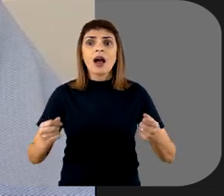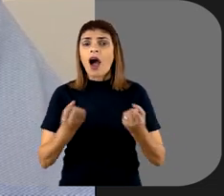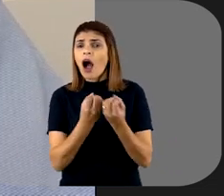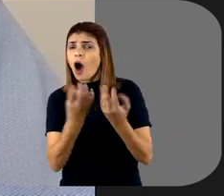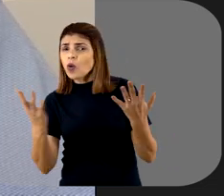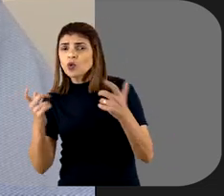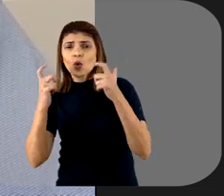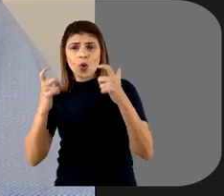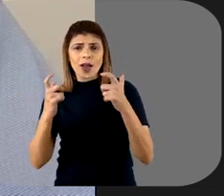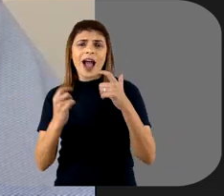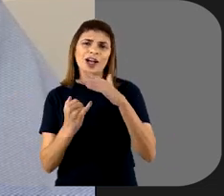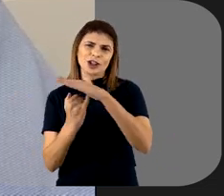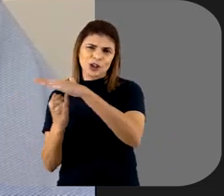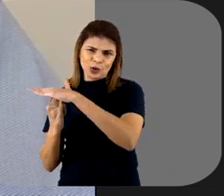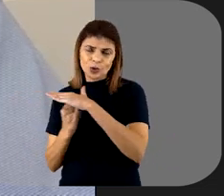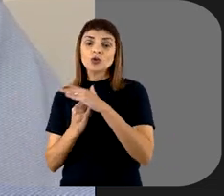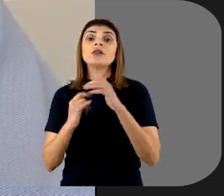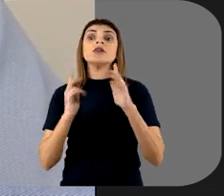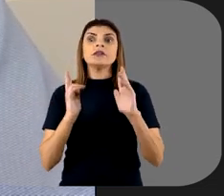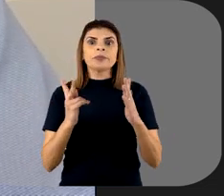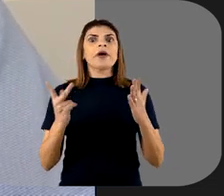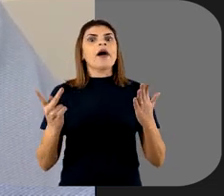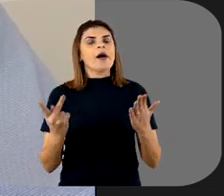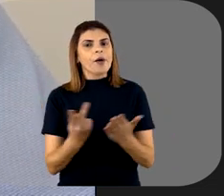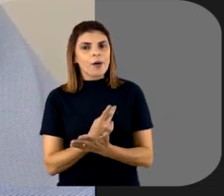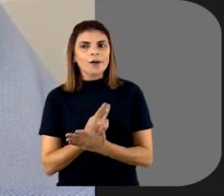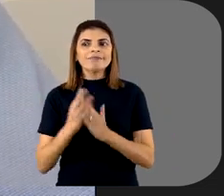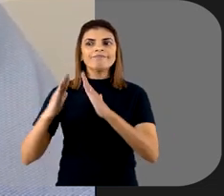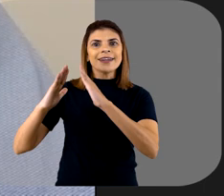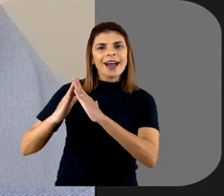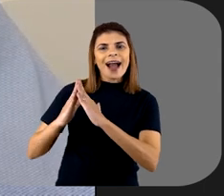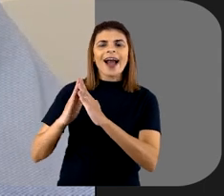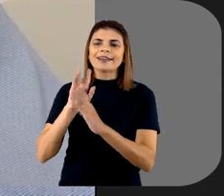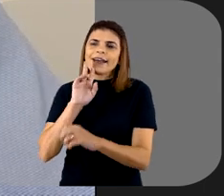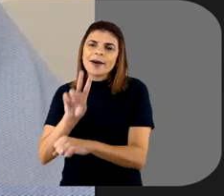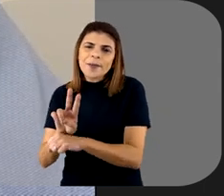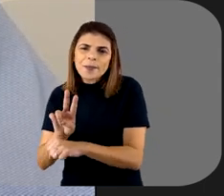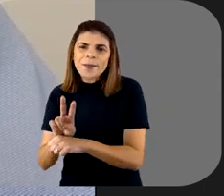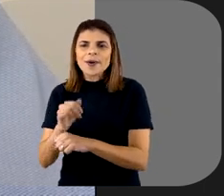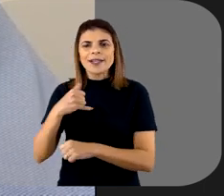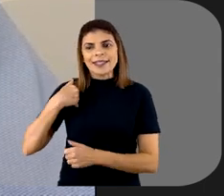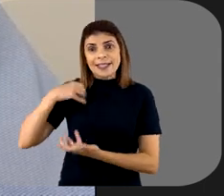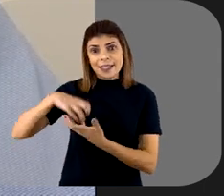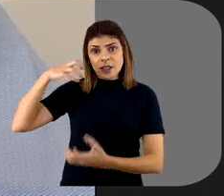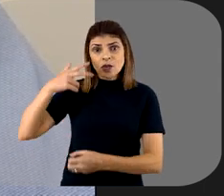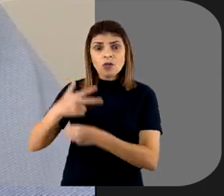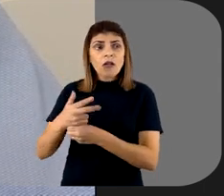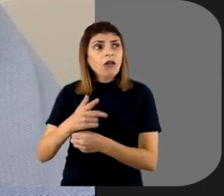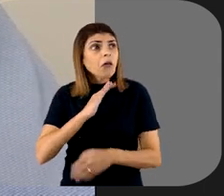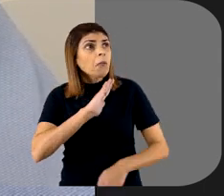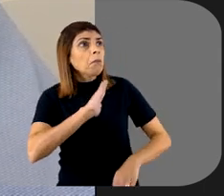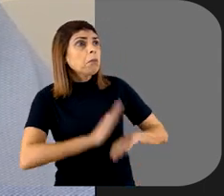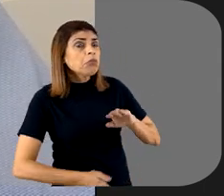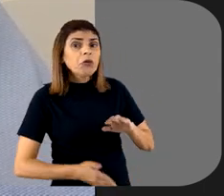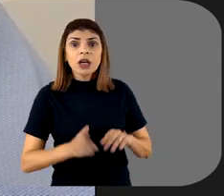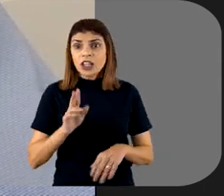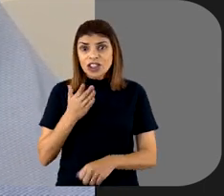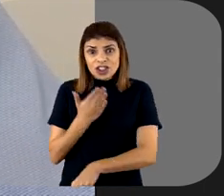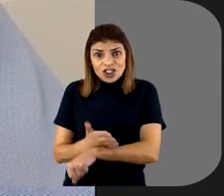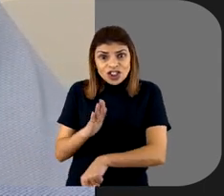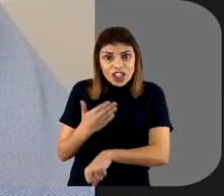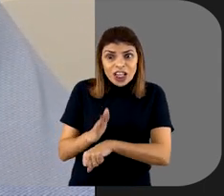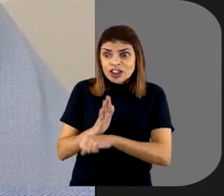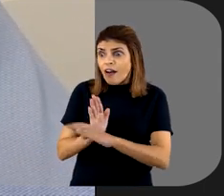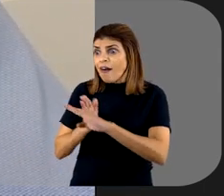instituições, eles ficaram também sem aquele precioso contato intergeracional estabelecido com